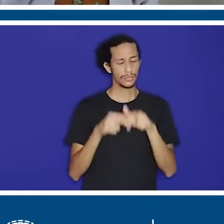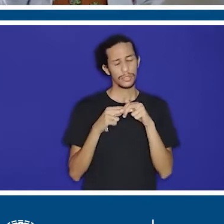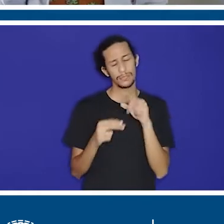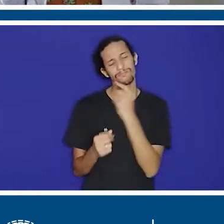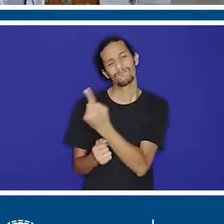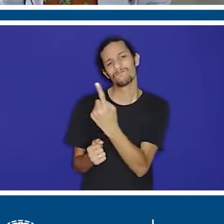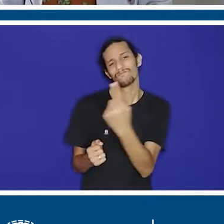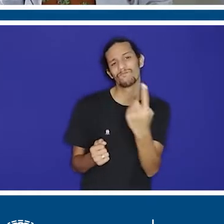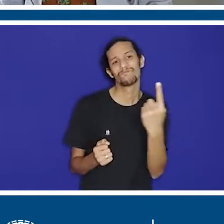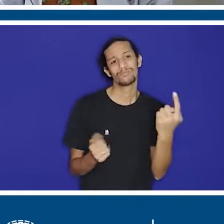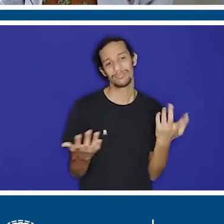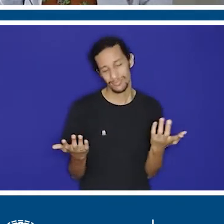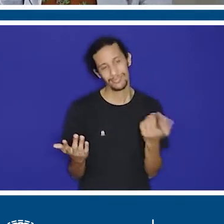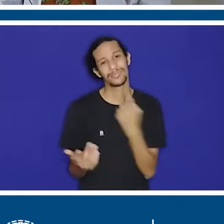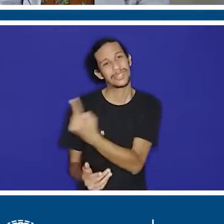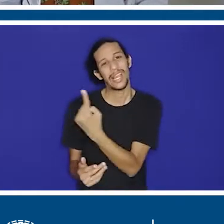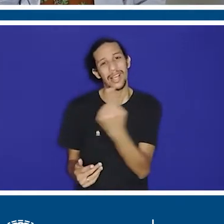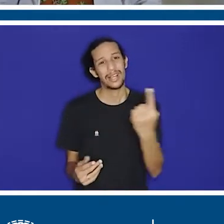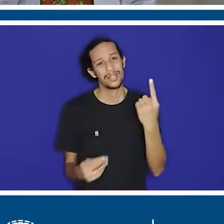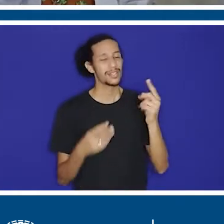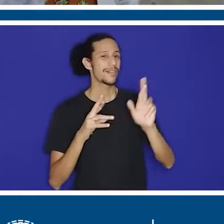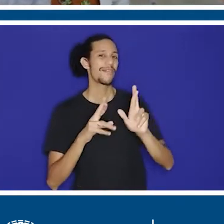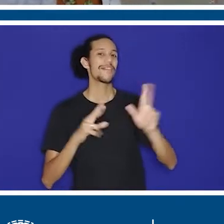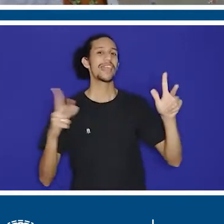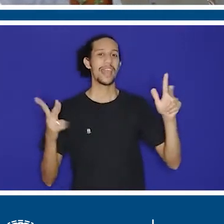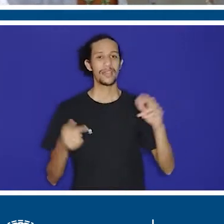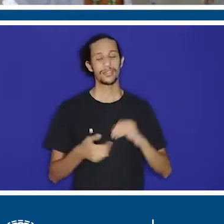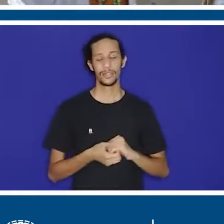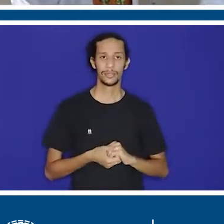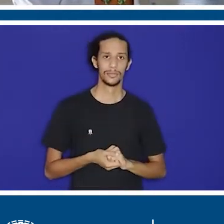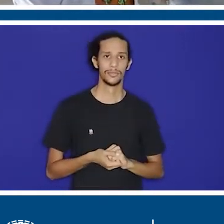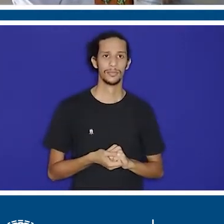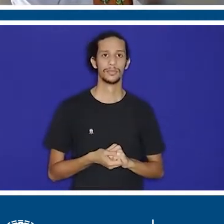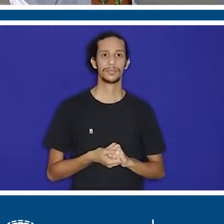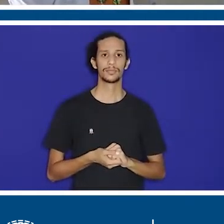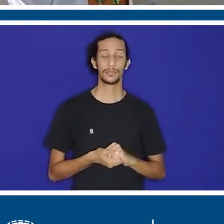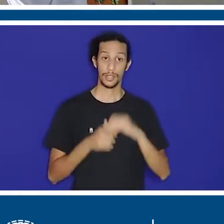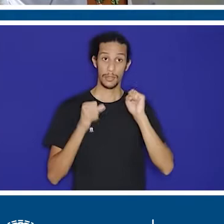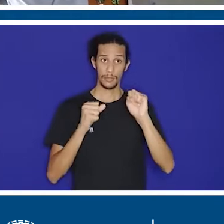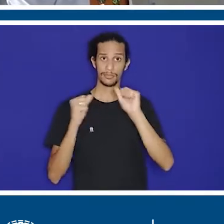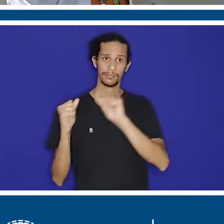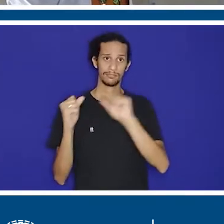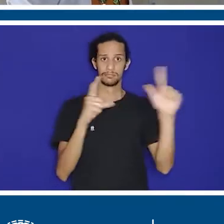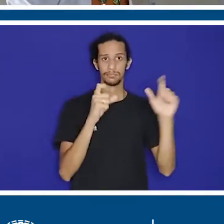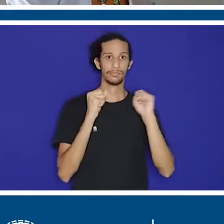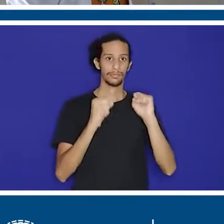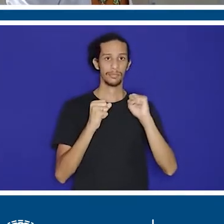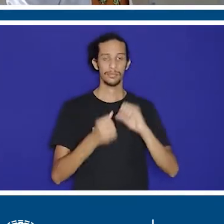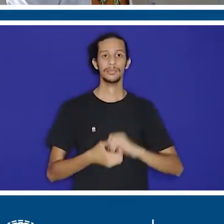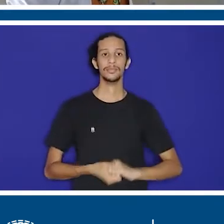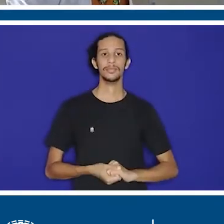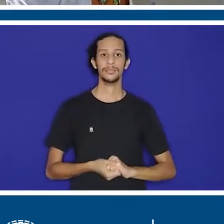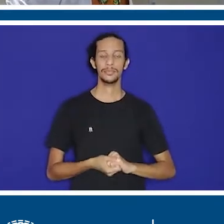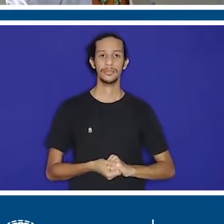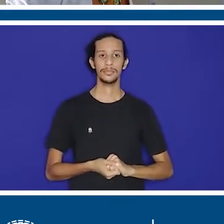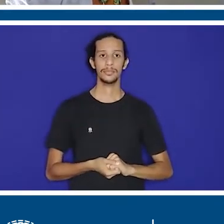aí. Cada um é cada um, né? Pode passar o próximo.